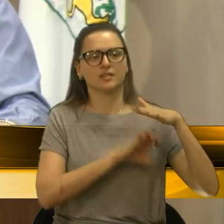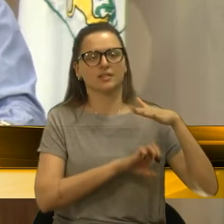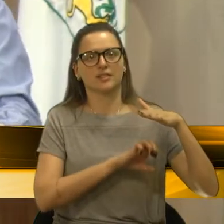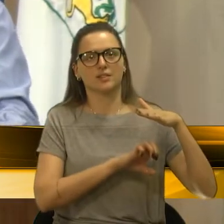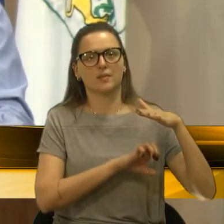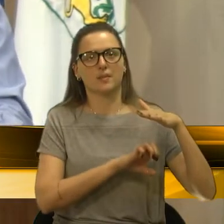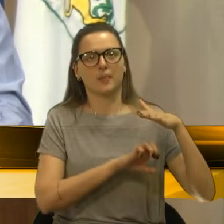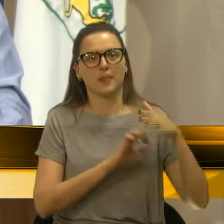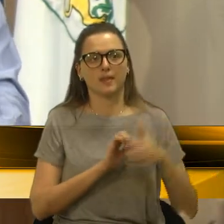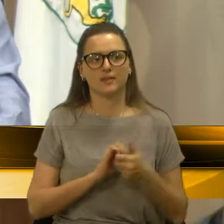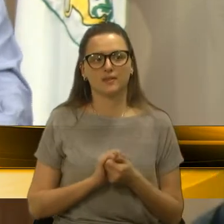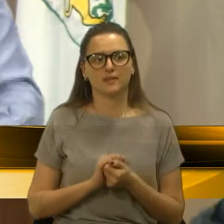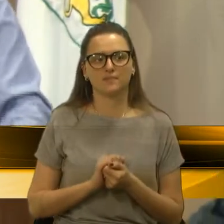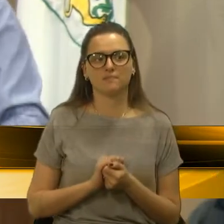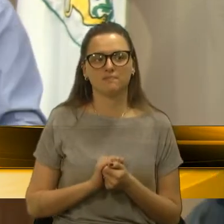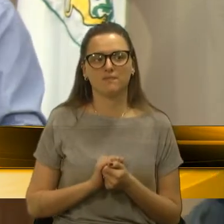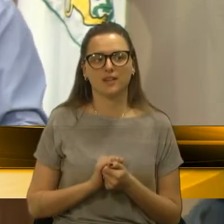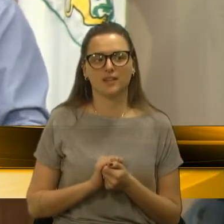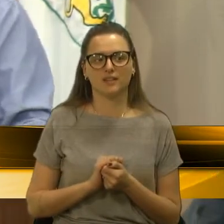nesse sentido.